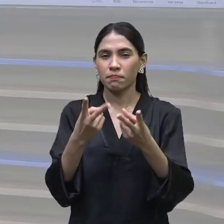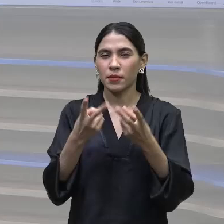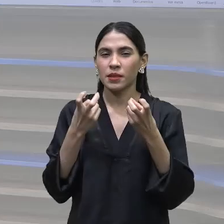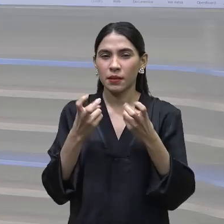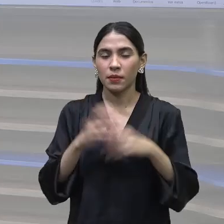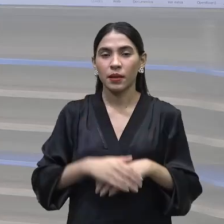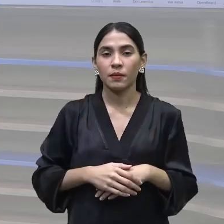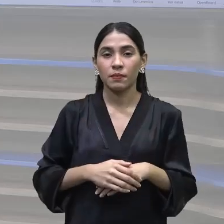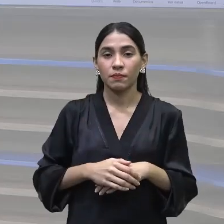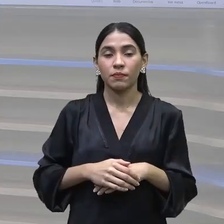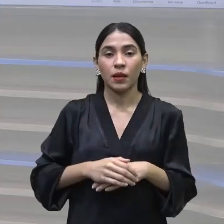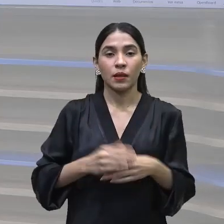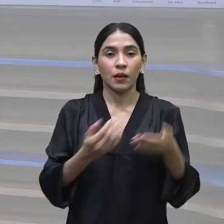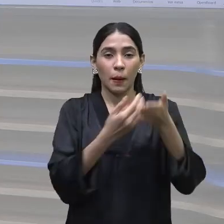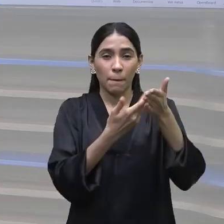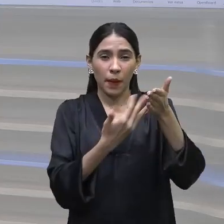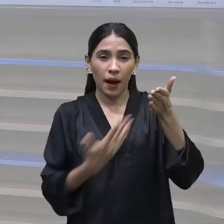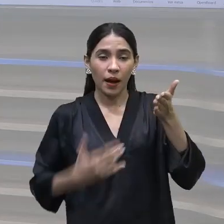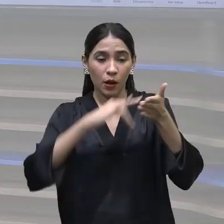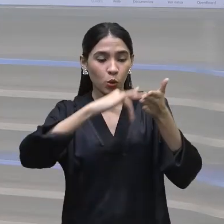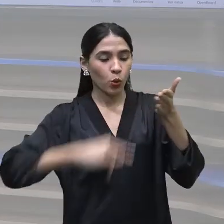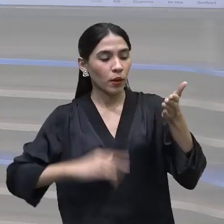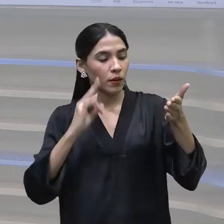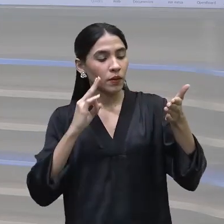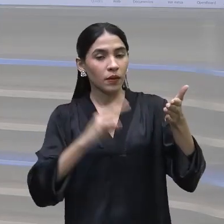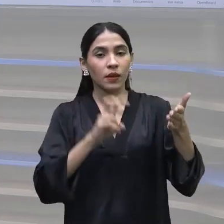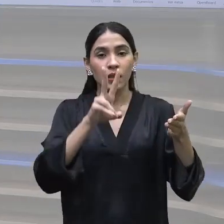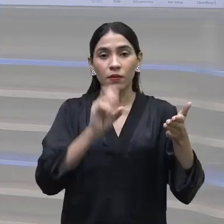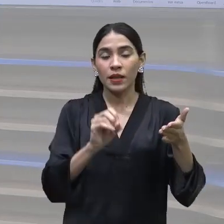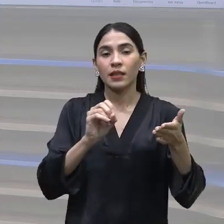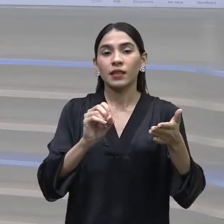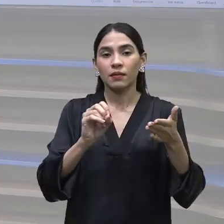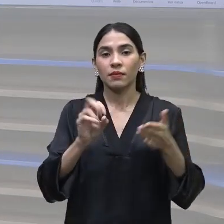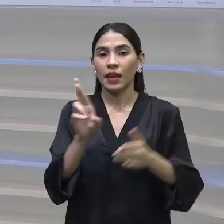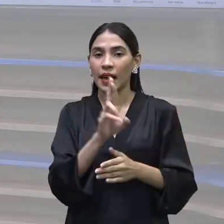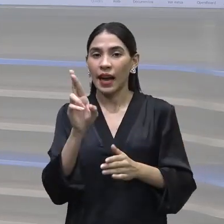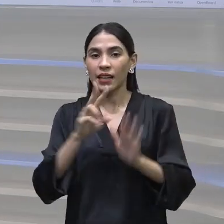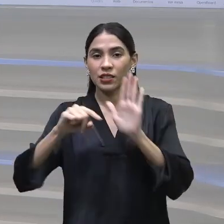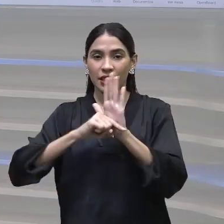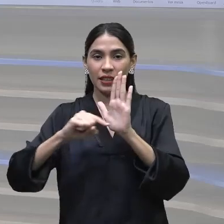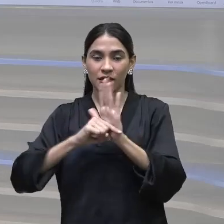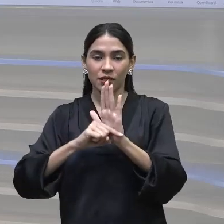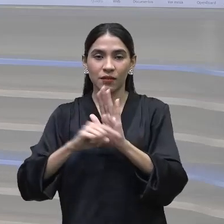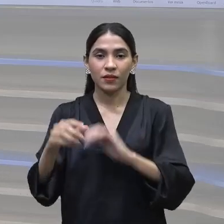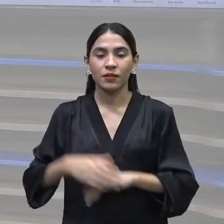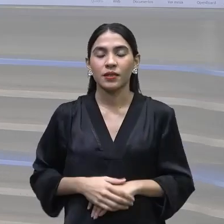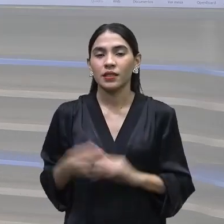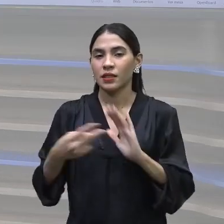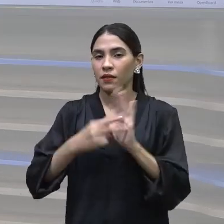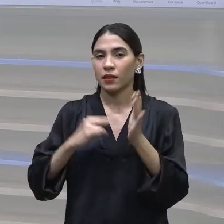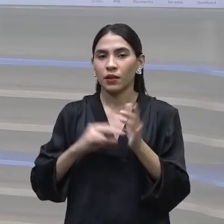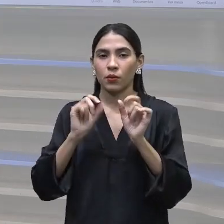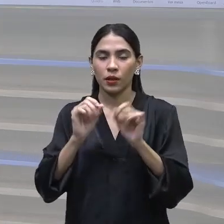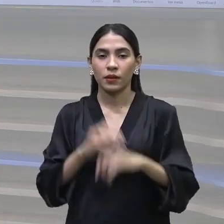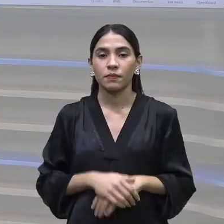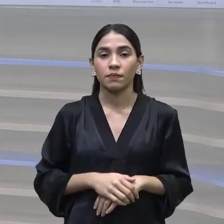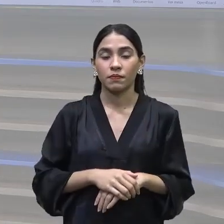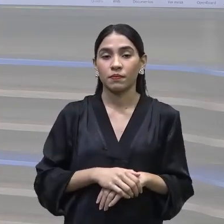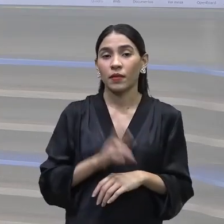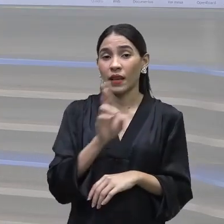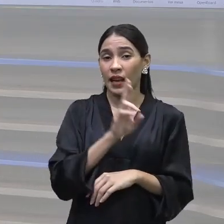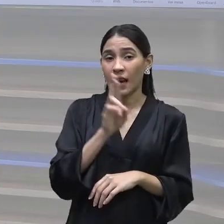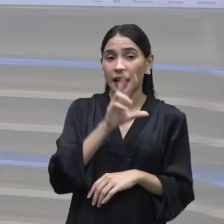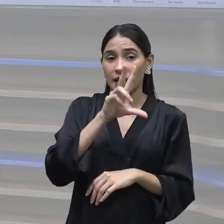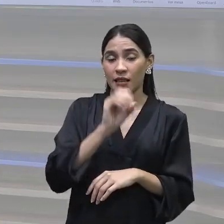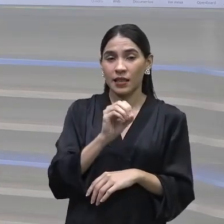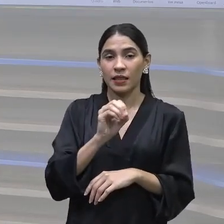você for tirar um novo extrato, estará lá R$50 negativos. Esse valor que está negativo é como se